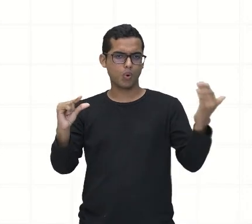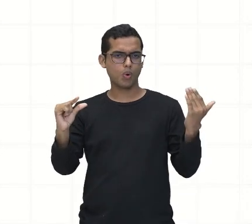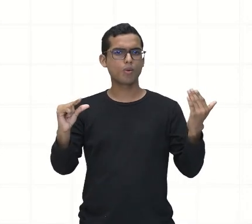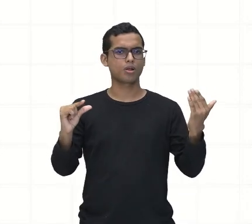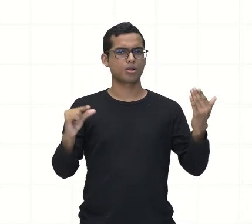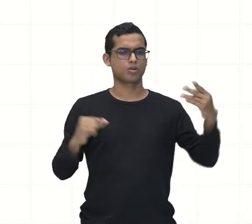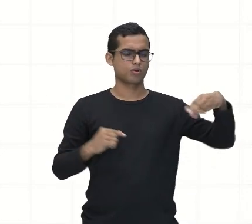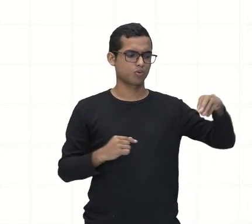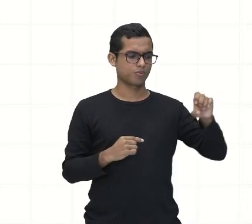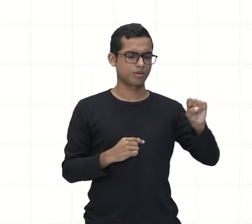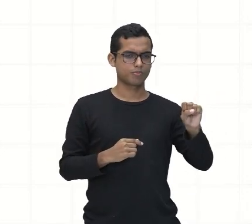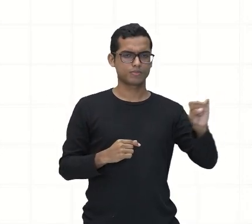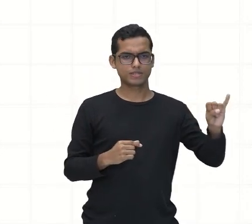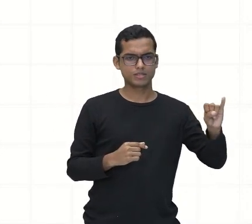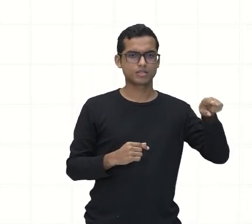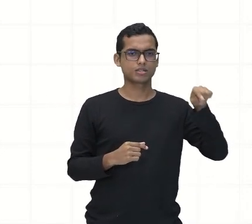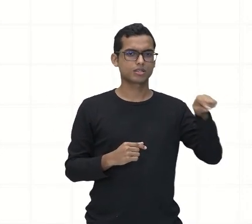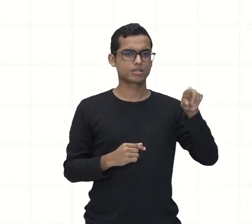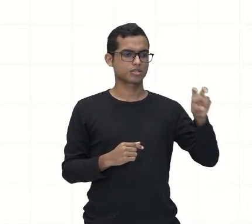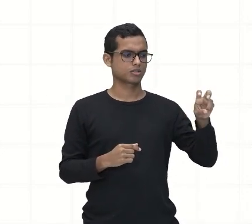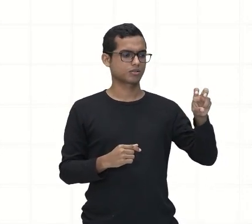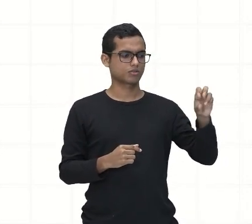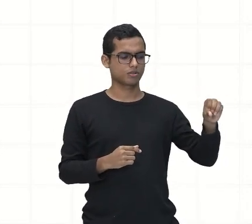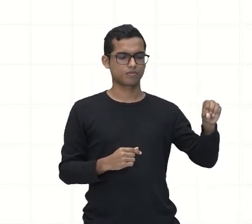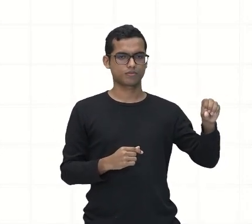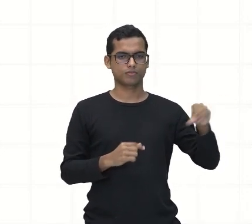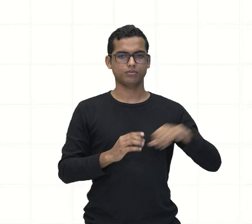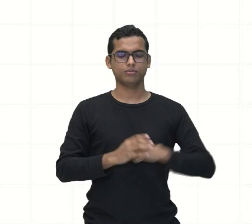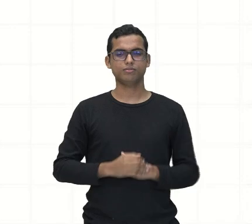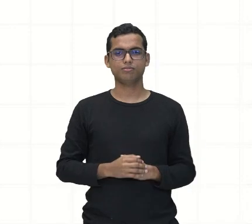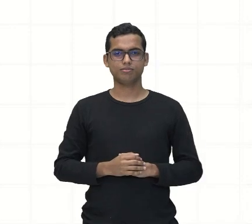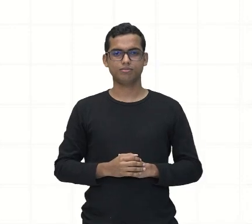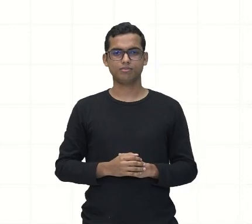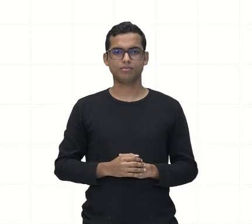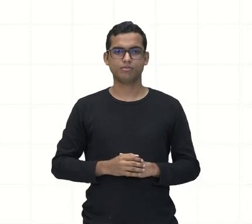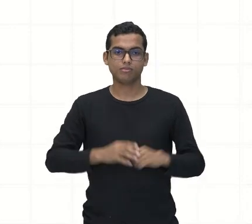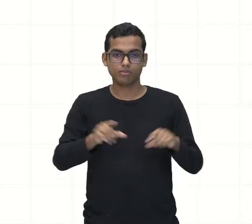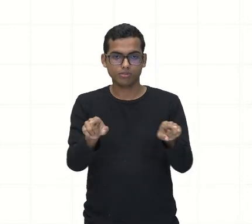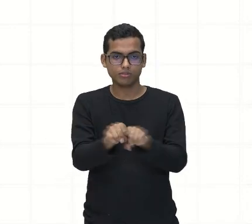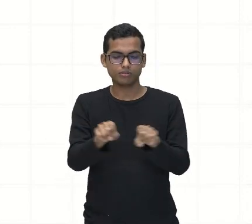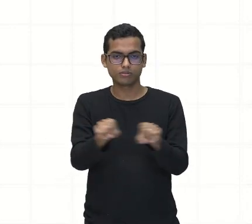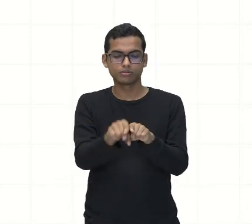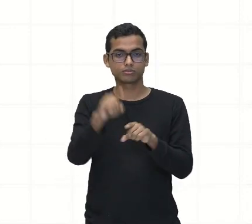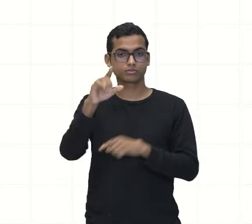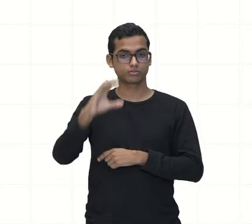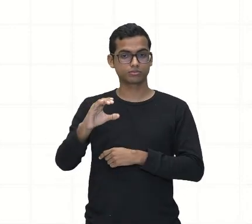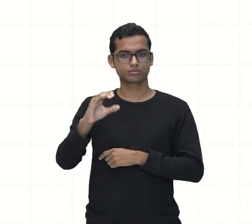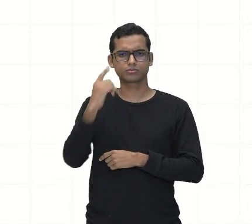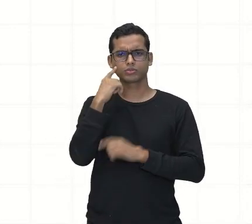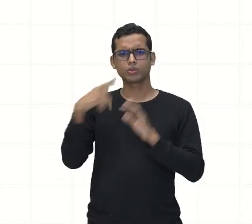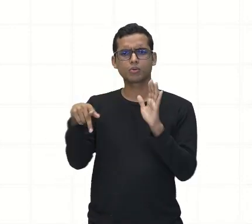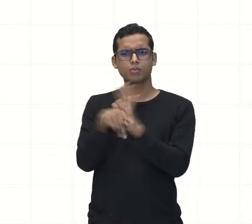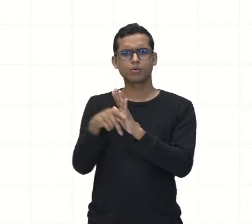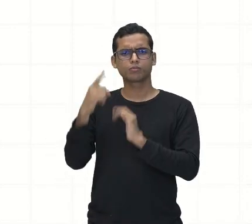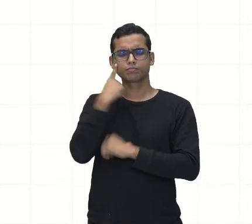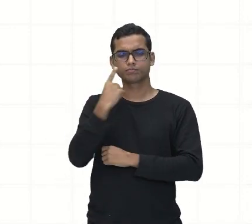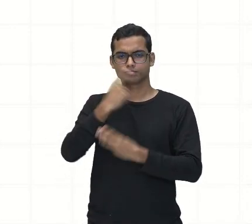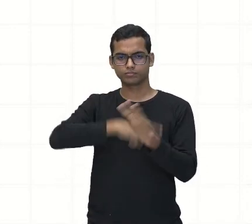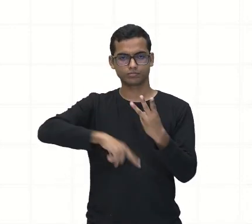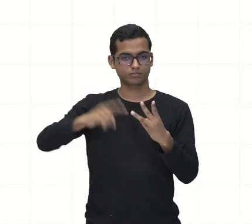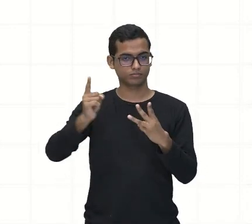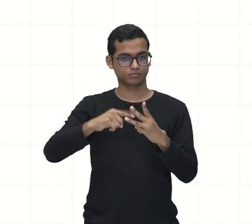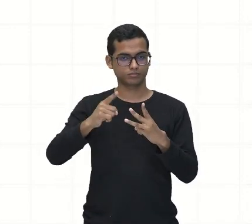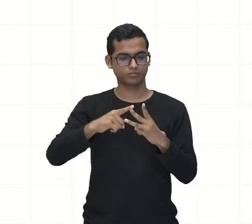49 para o Neymar e a do Messi é 59. Já o Cristiano Ronaldo, ele tem como as